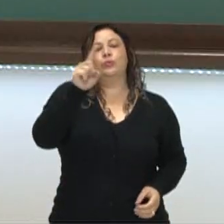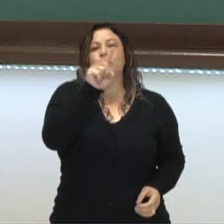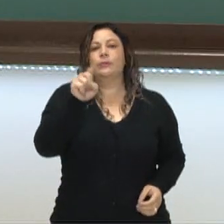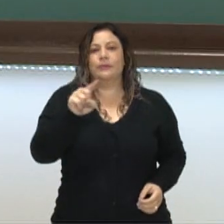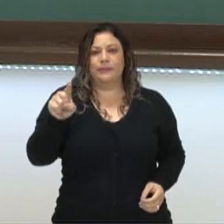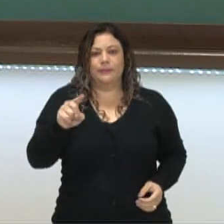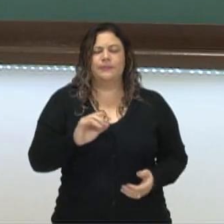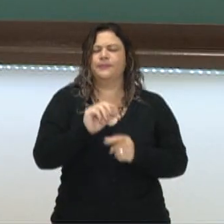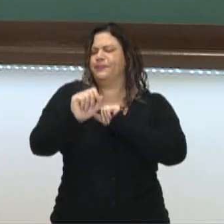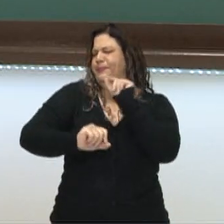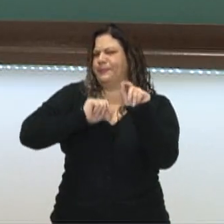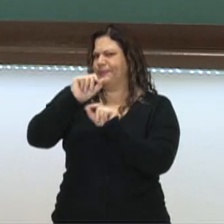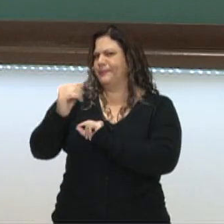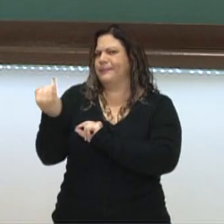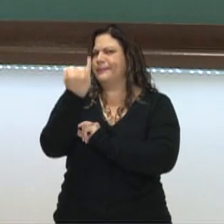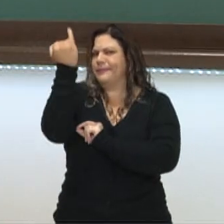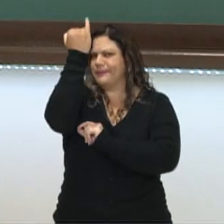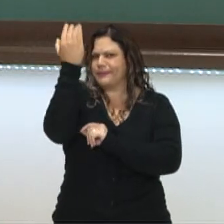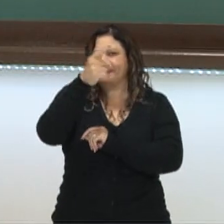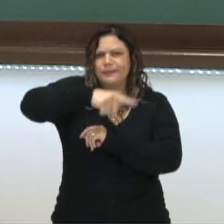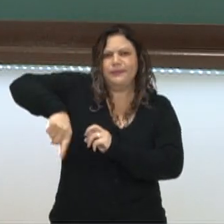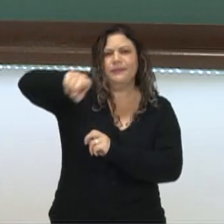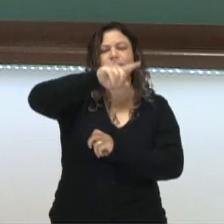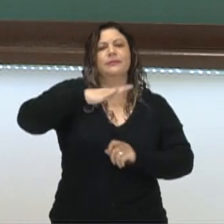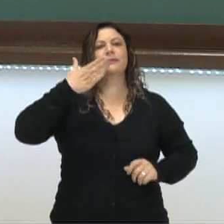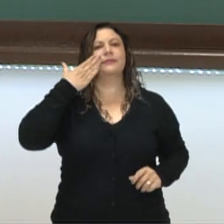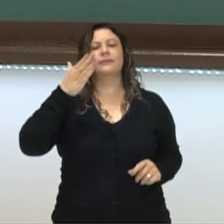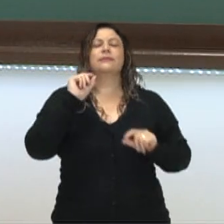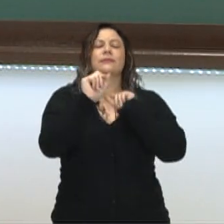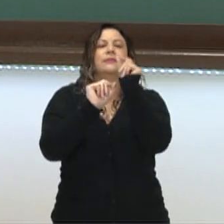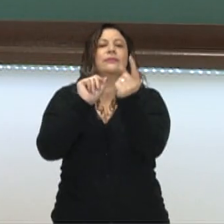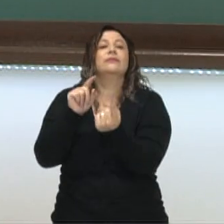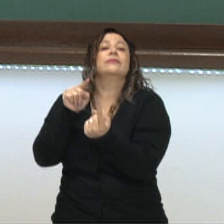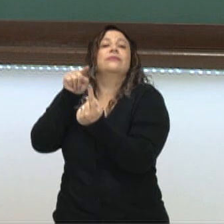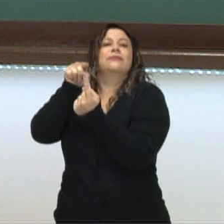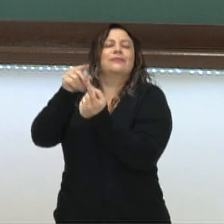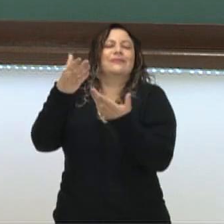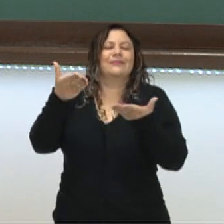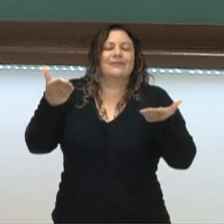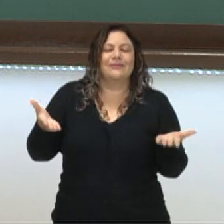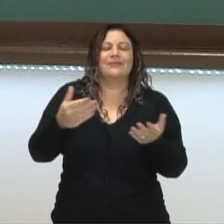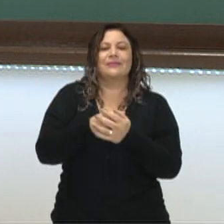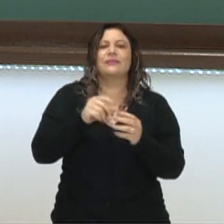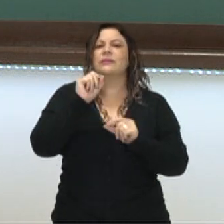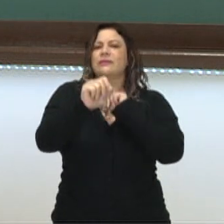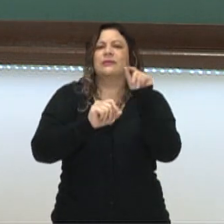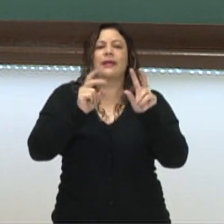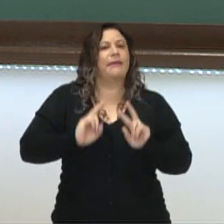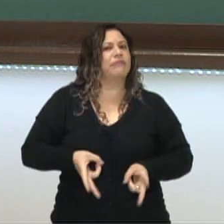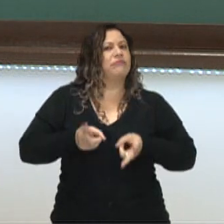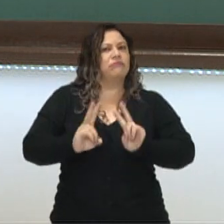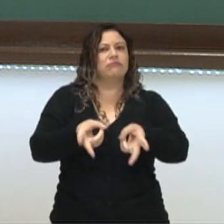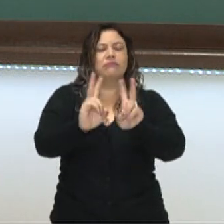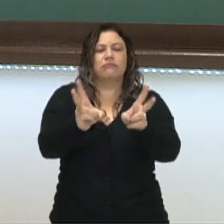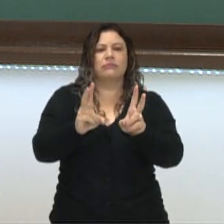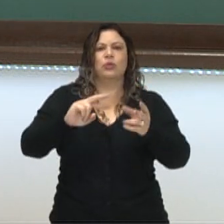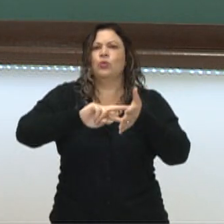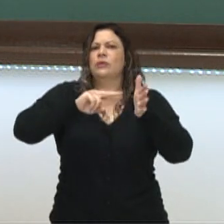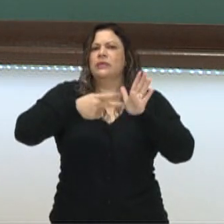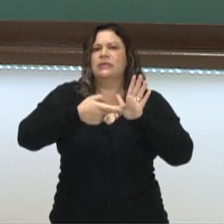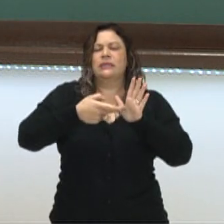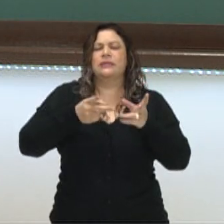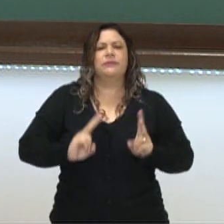que é importante, né, vocês saberem, a gente sempre destacar aqui, que é um conjunto infinito. O que significa